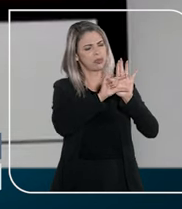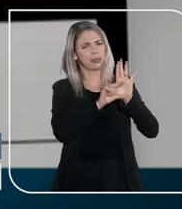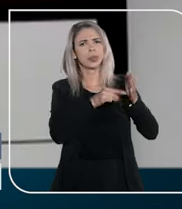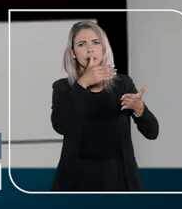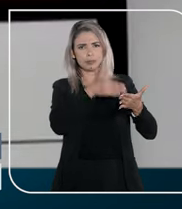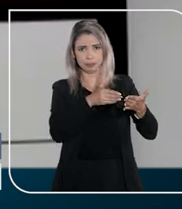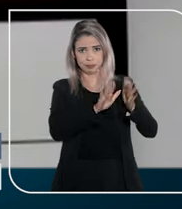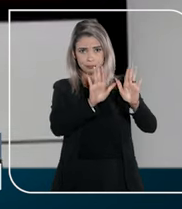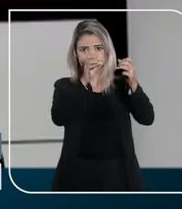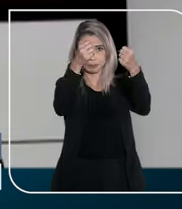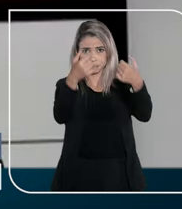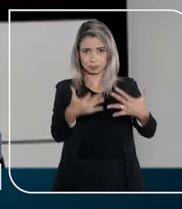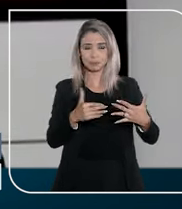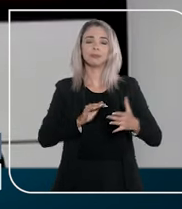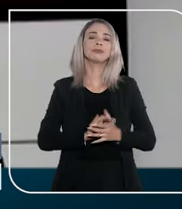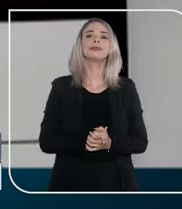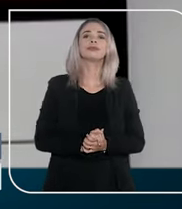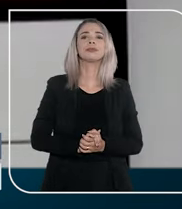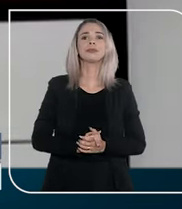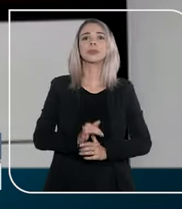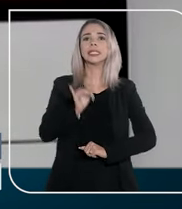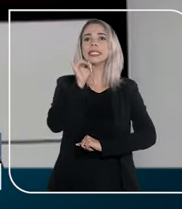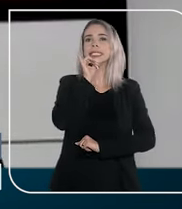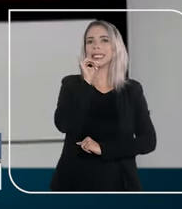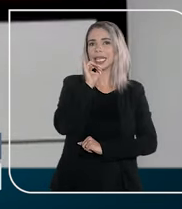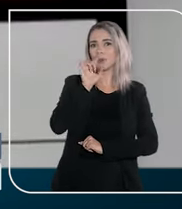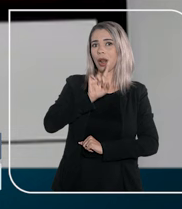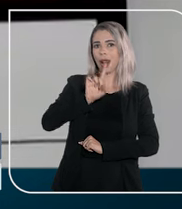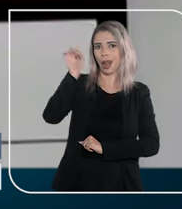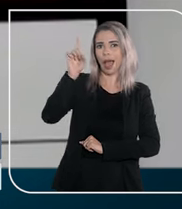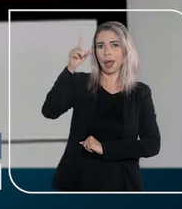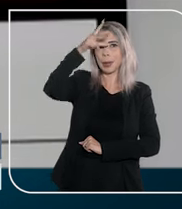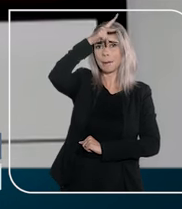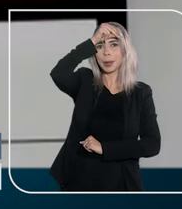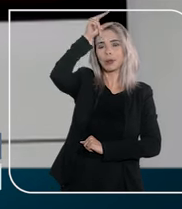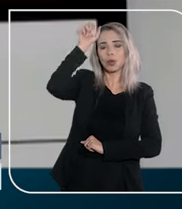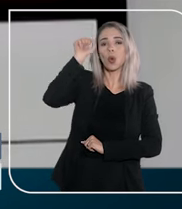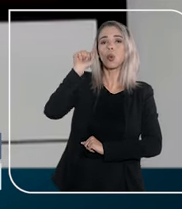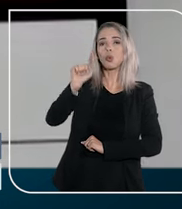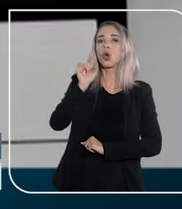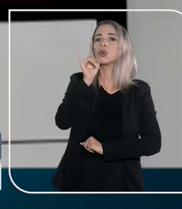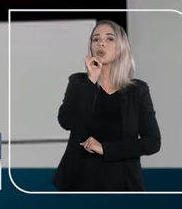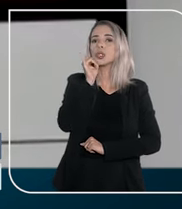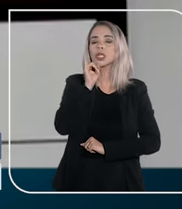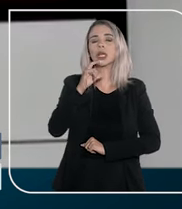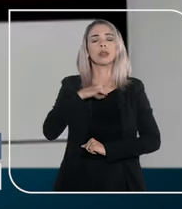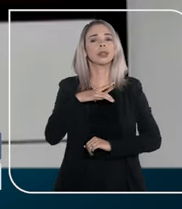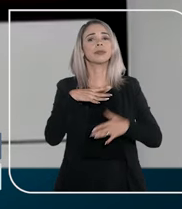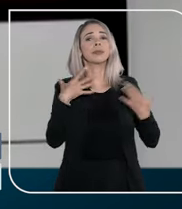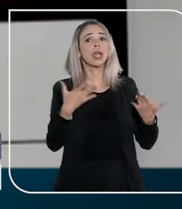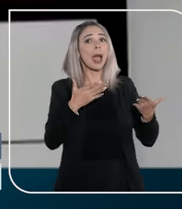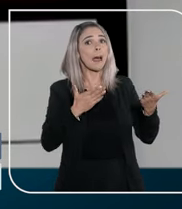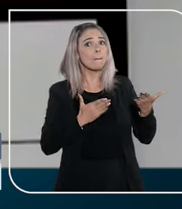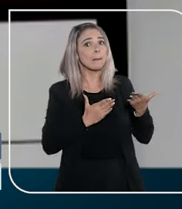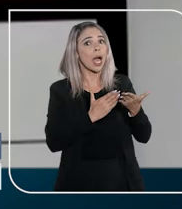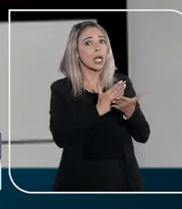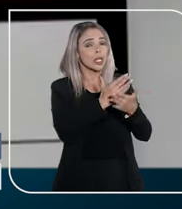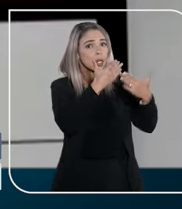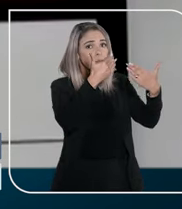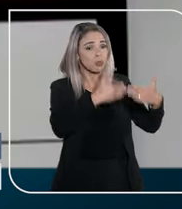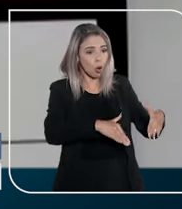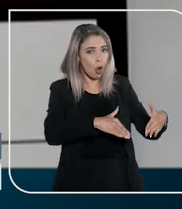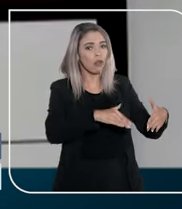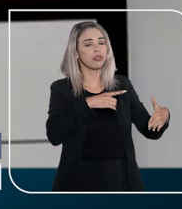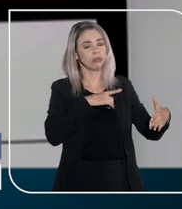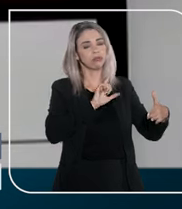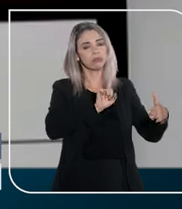barreira? Veja, nesse exemplo da nossa pequena prefeitura, eu poderia colocar o seguinte: serão classificados para a prova